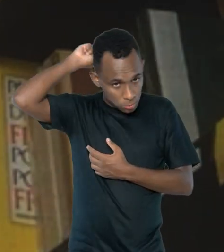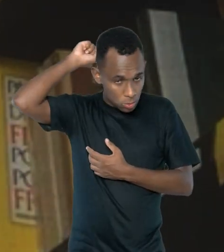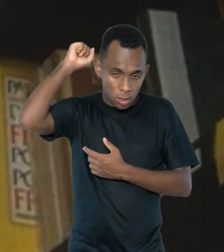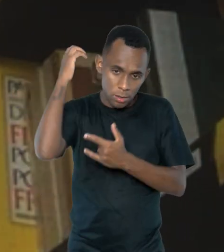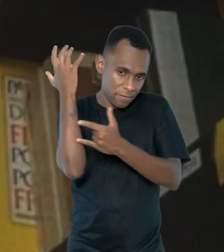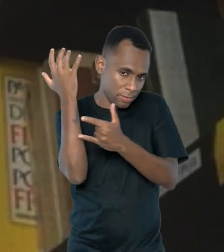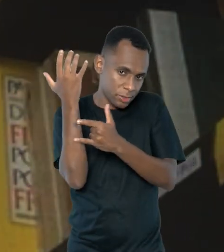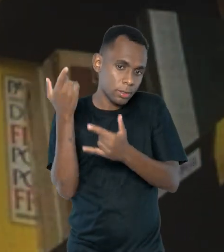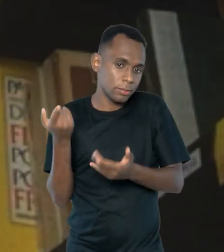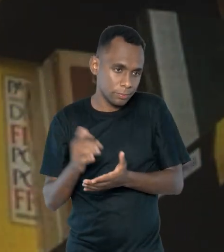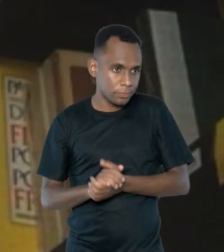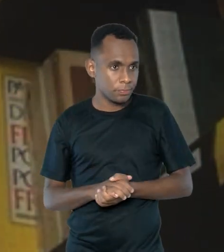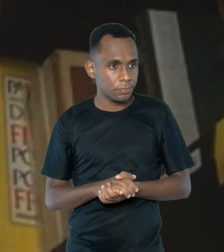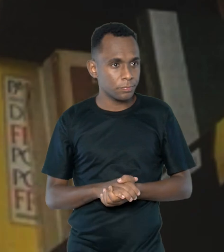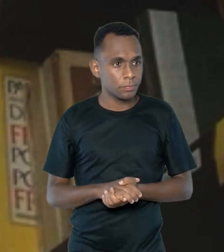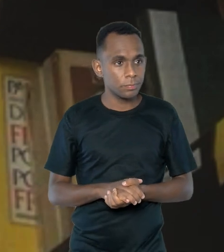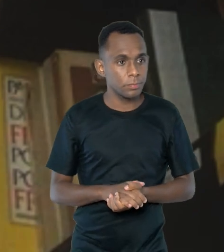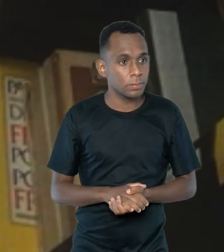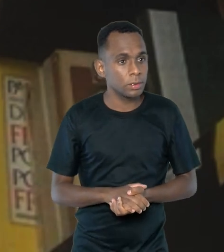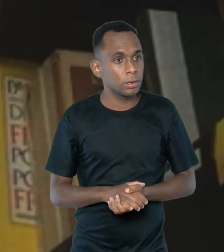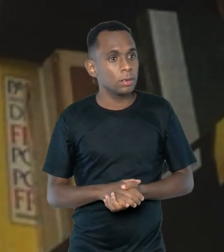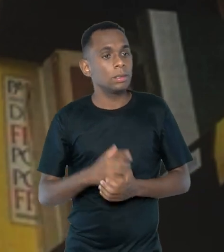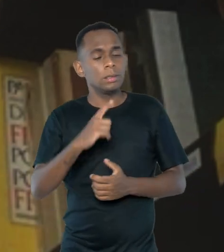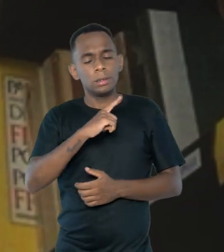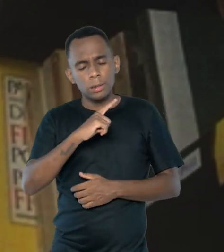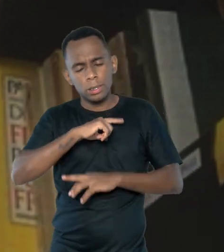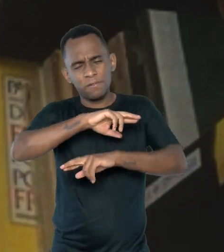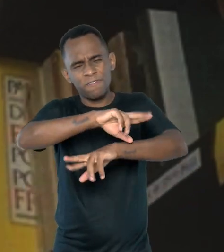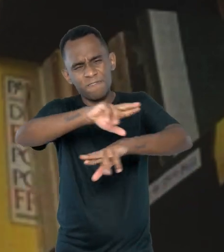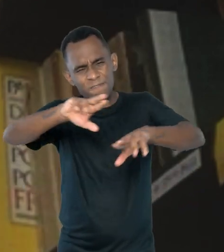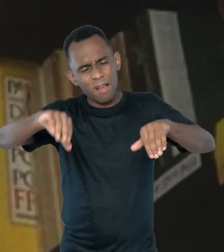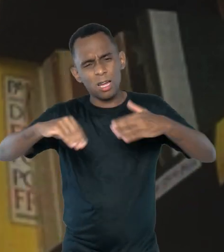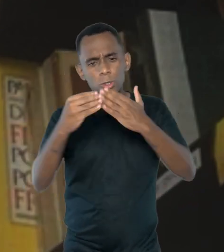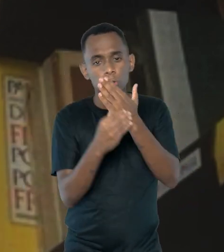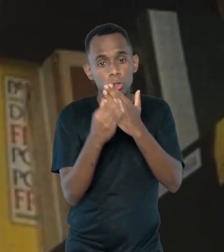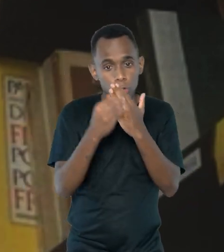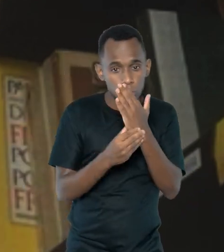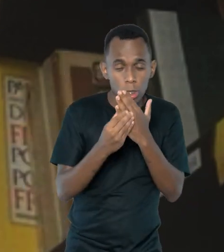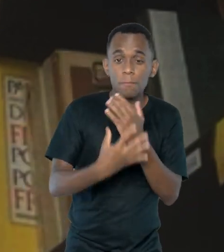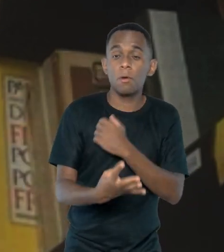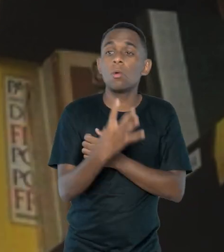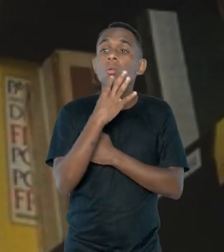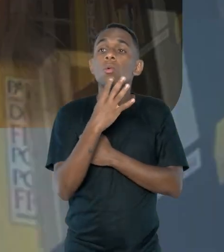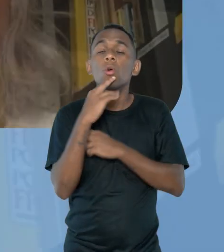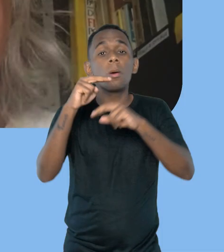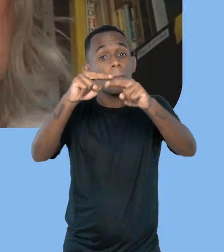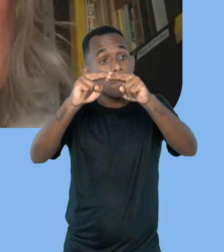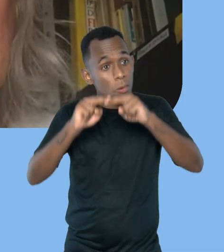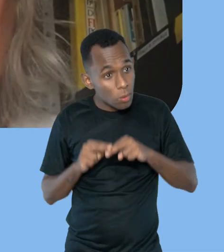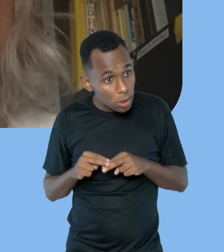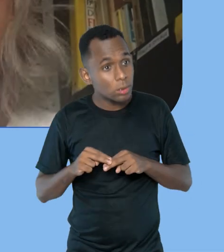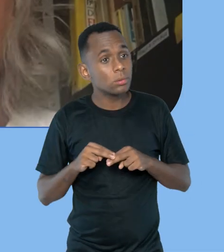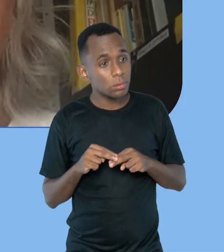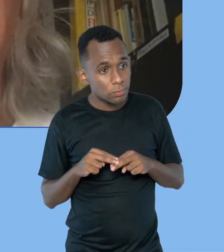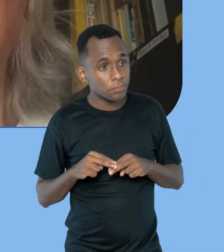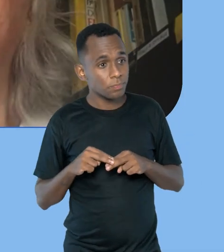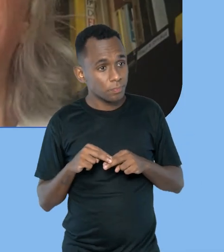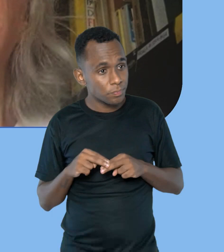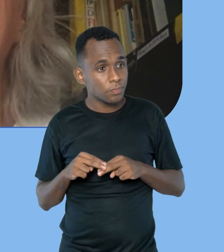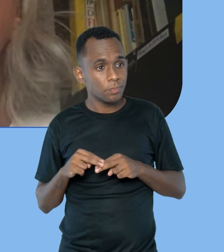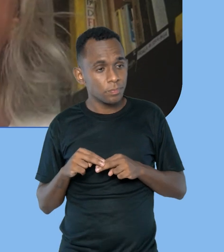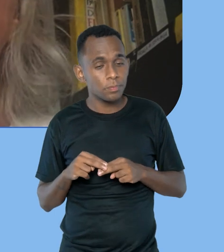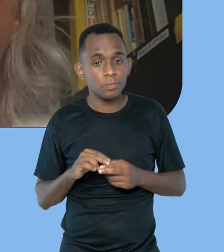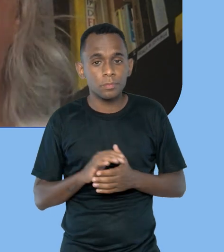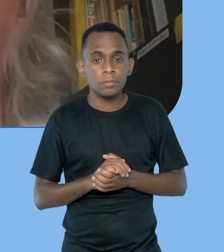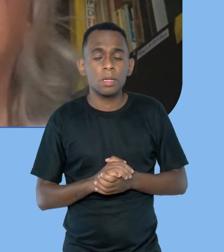exemplo. Então, tem muita obra que se tornou conhecida por causa disso, né? Via isso.